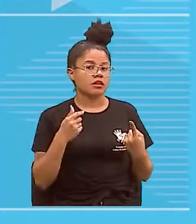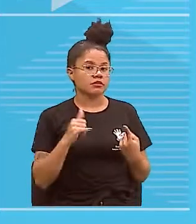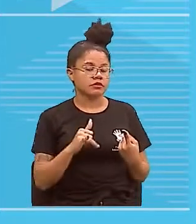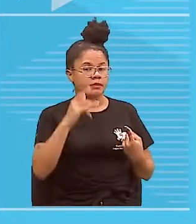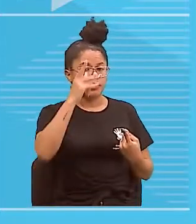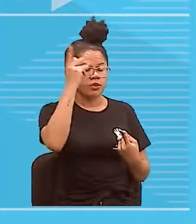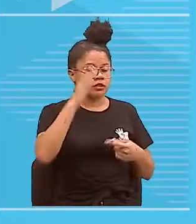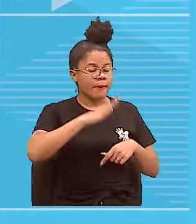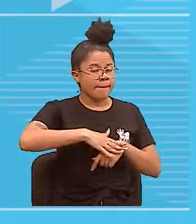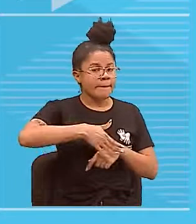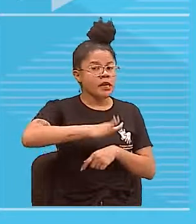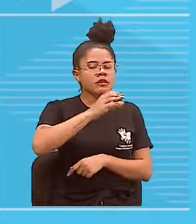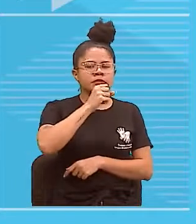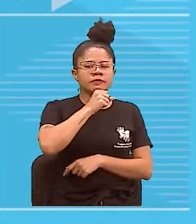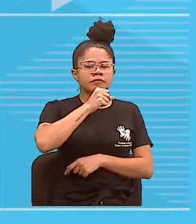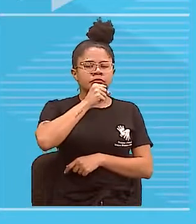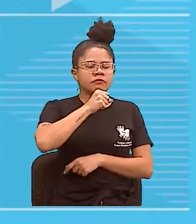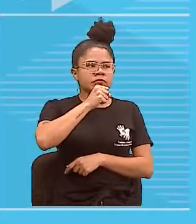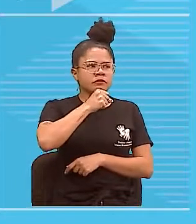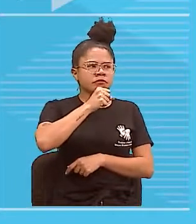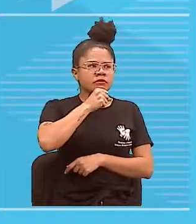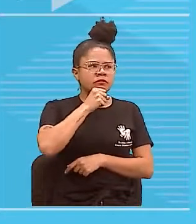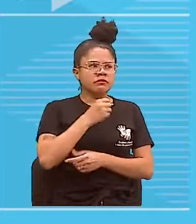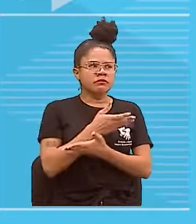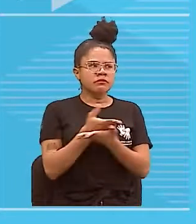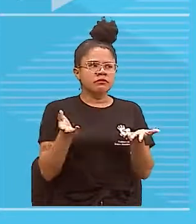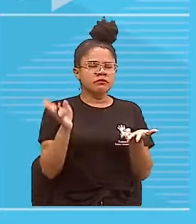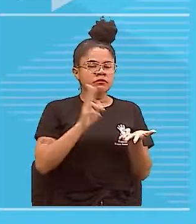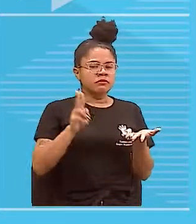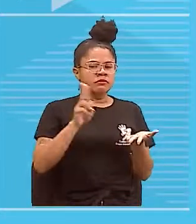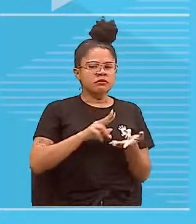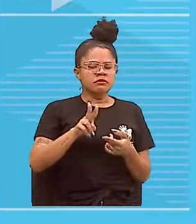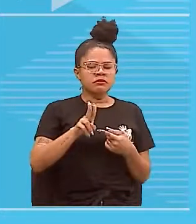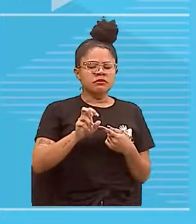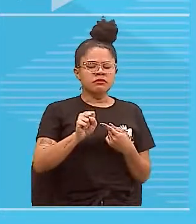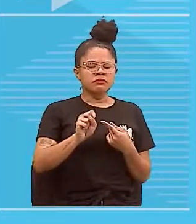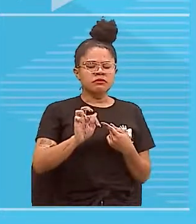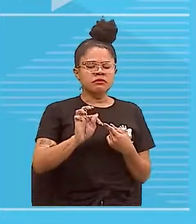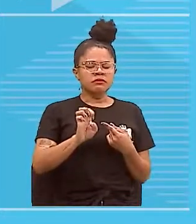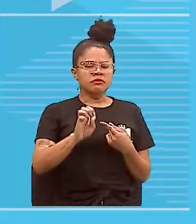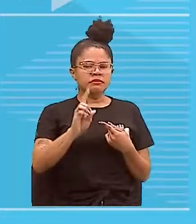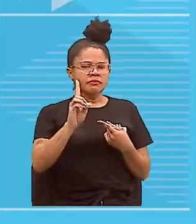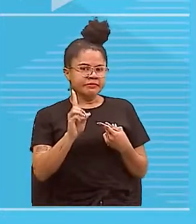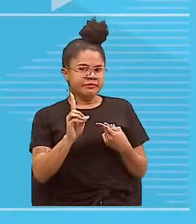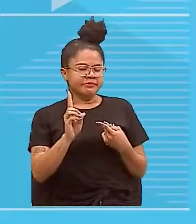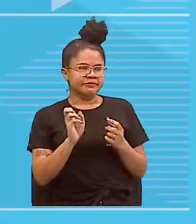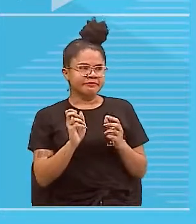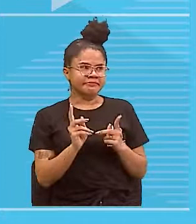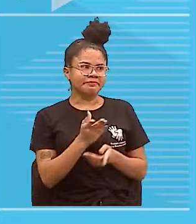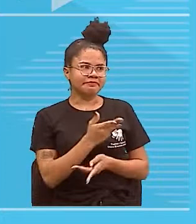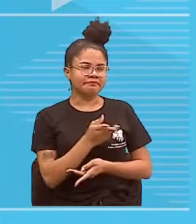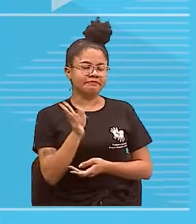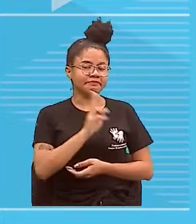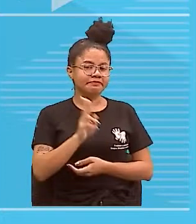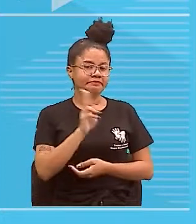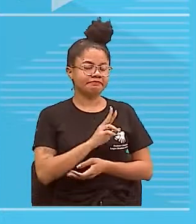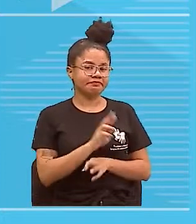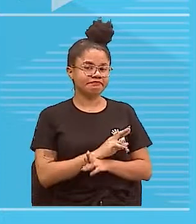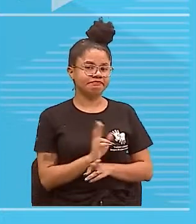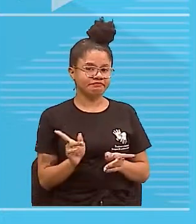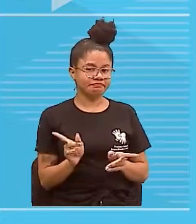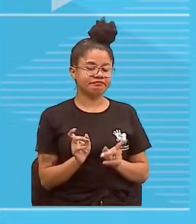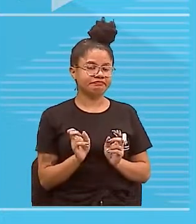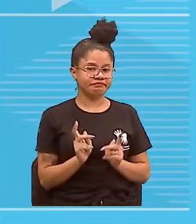adultos na você vai tratar essas pessoas de uns ter uns desse pronome a diferença de uso tem essa